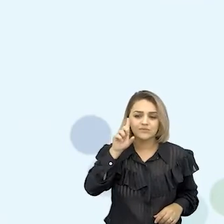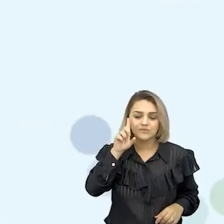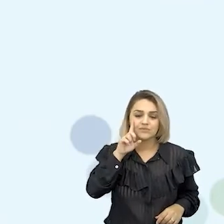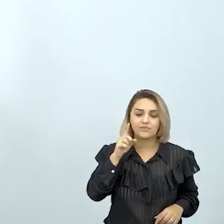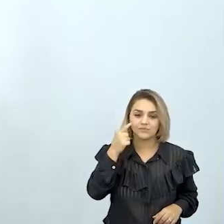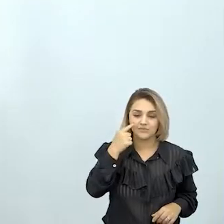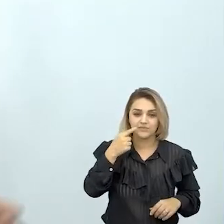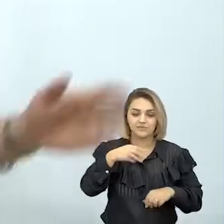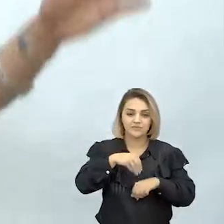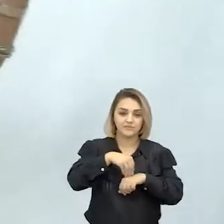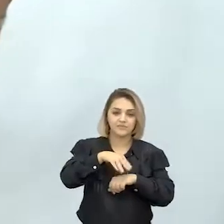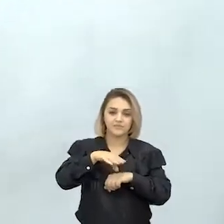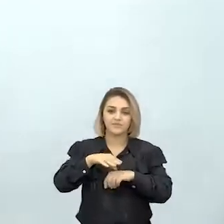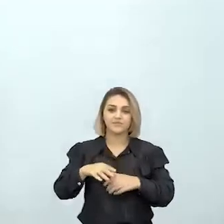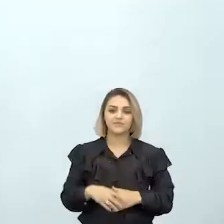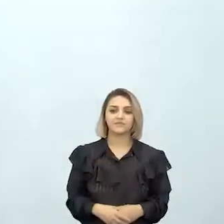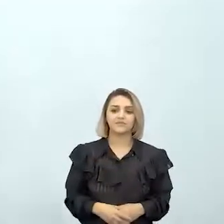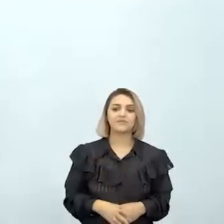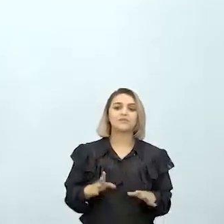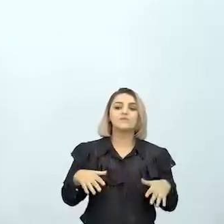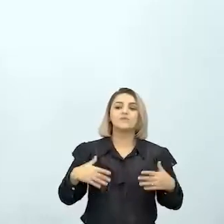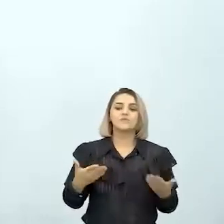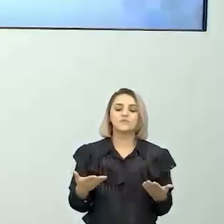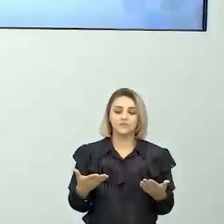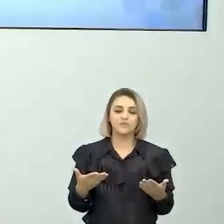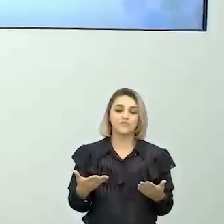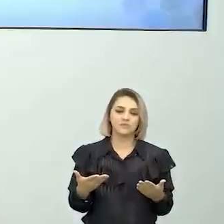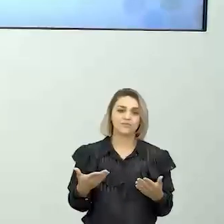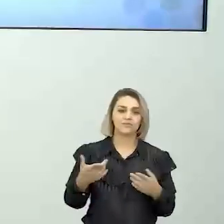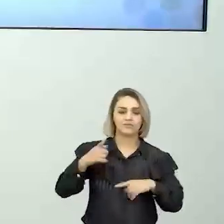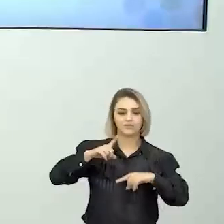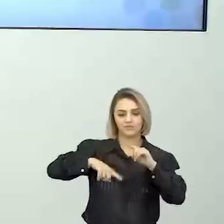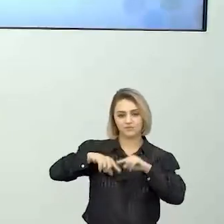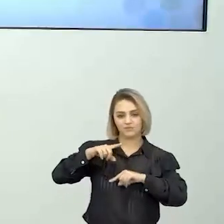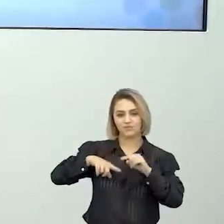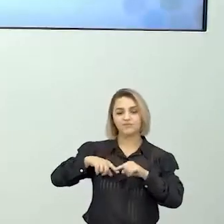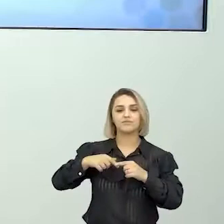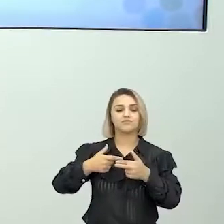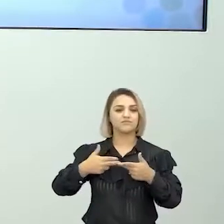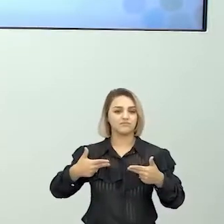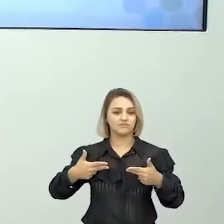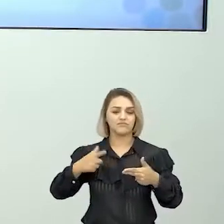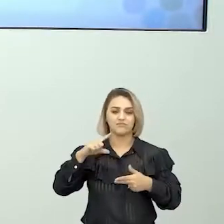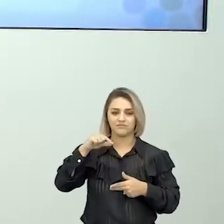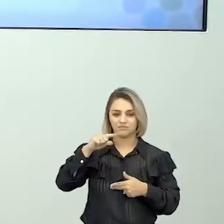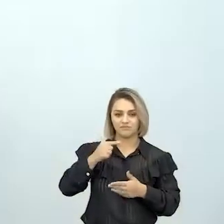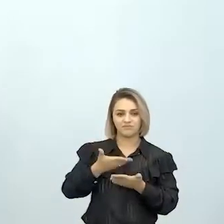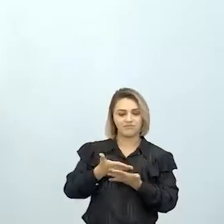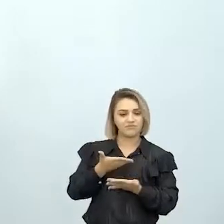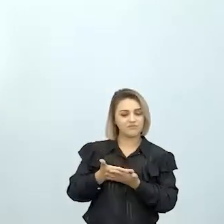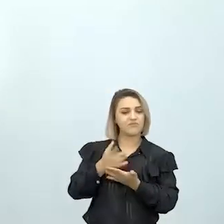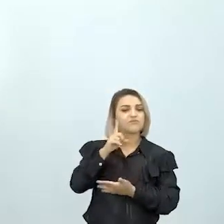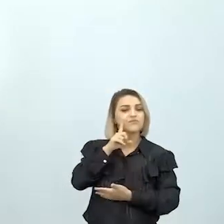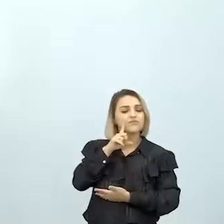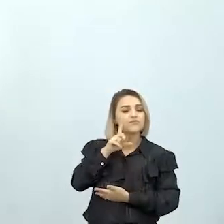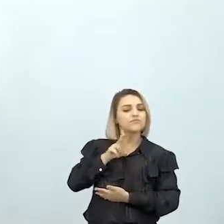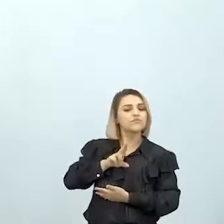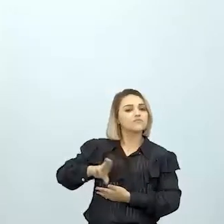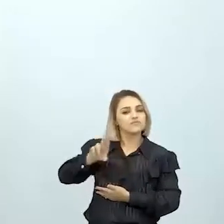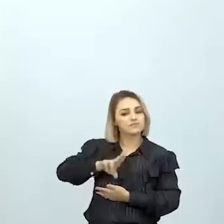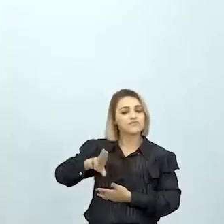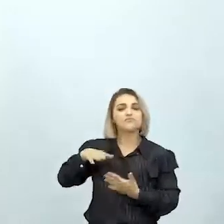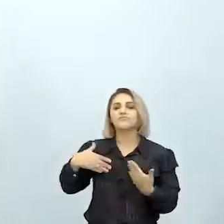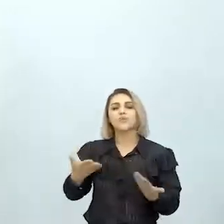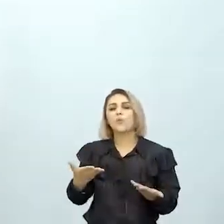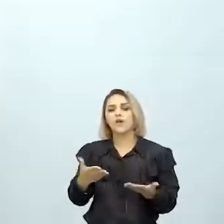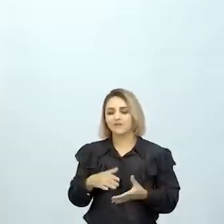aula, não é verdade? Quais as propriedades da água acima estudadas você vê mais frequentemente no seu cotidiano? Quais são